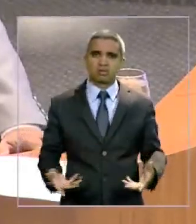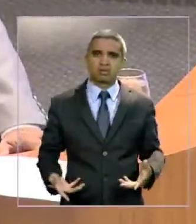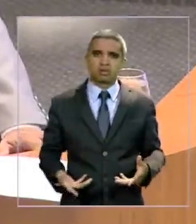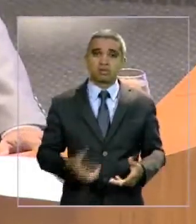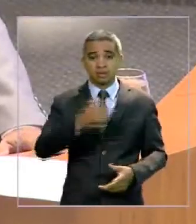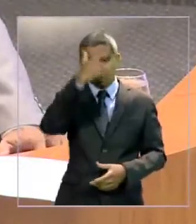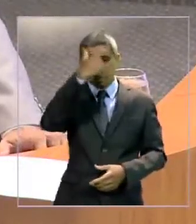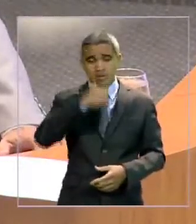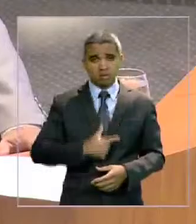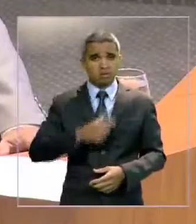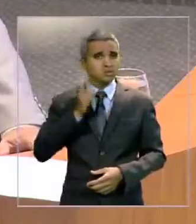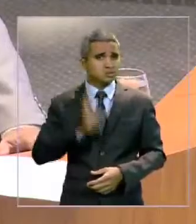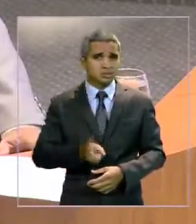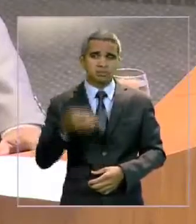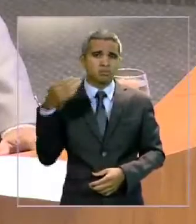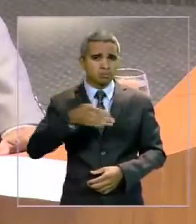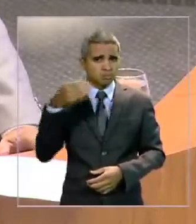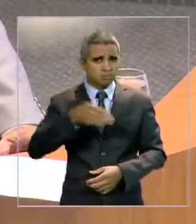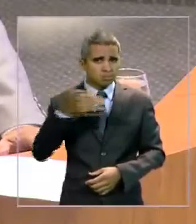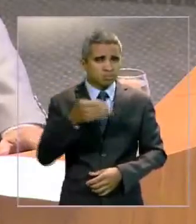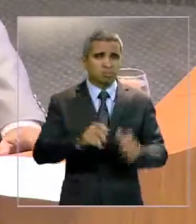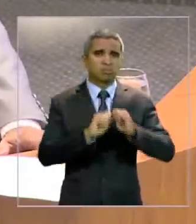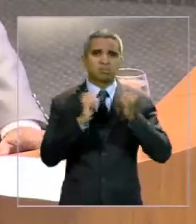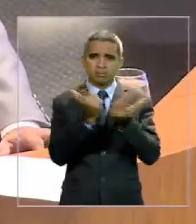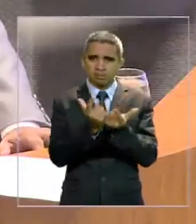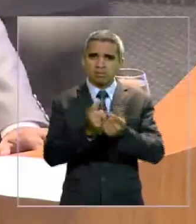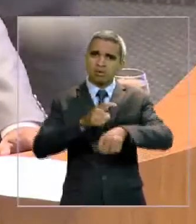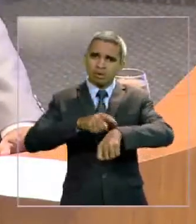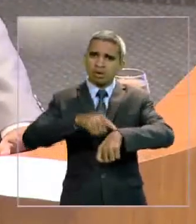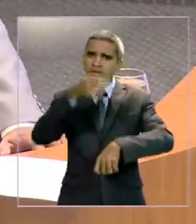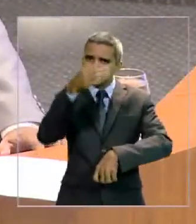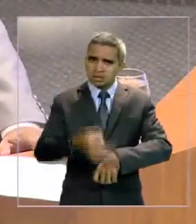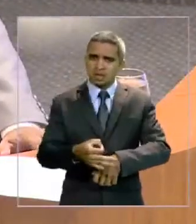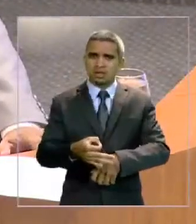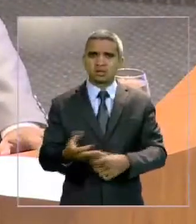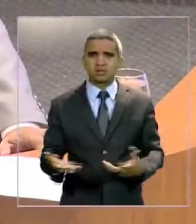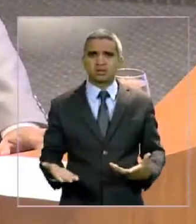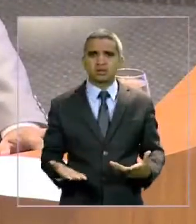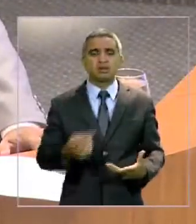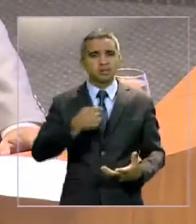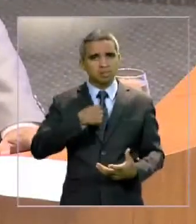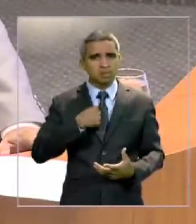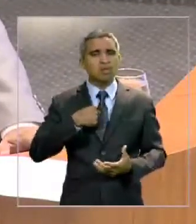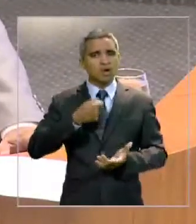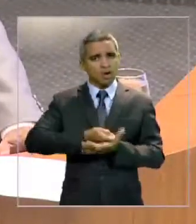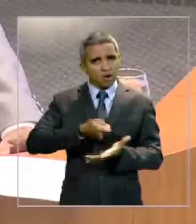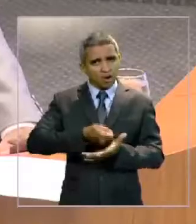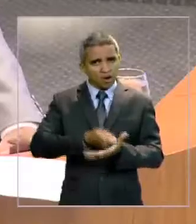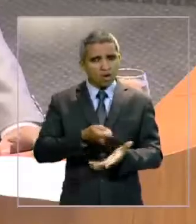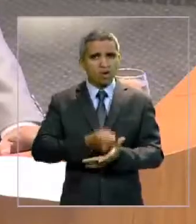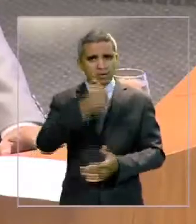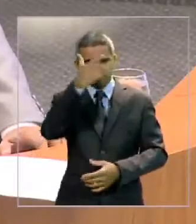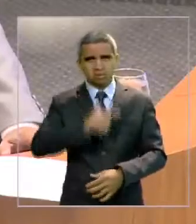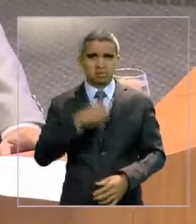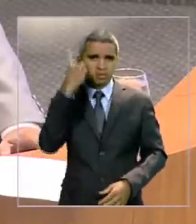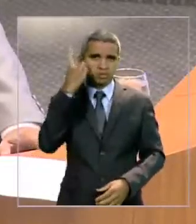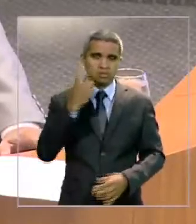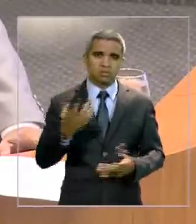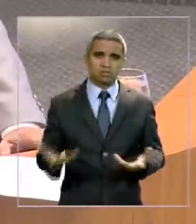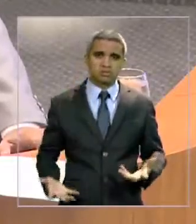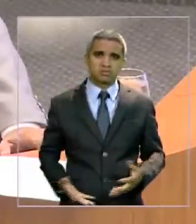de controle de zoonose, que agora é conhecido como UVZ. Fiz a solicitação pela 10ª vez à